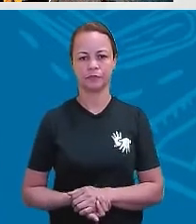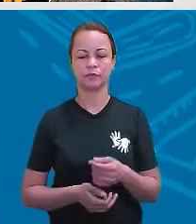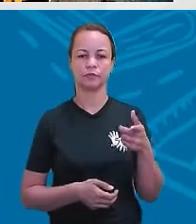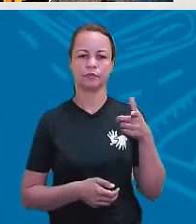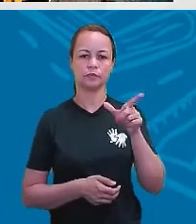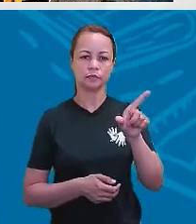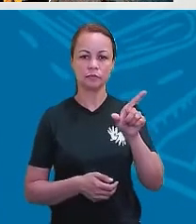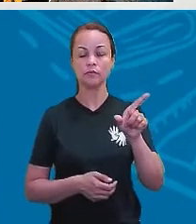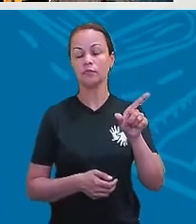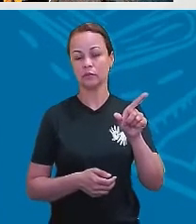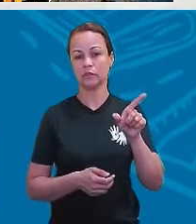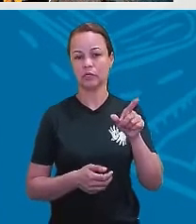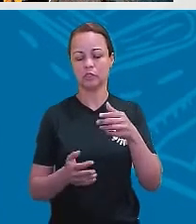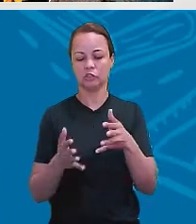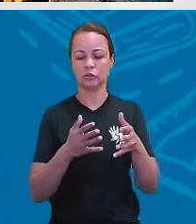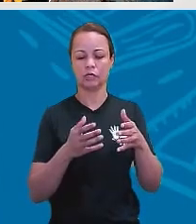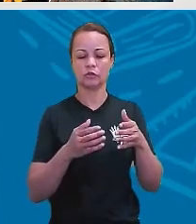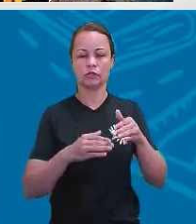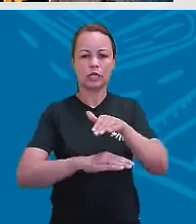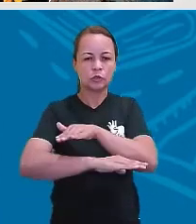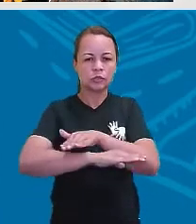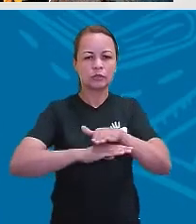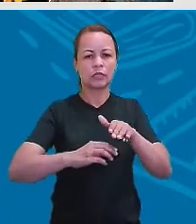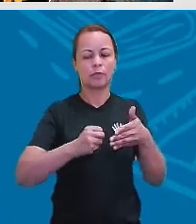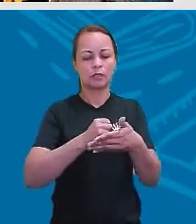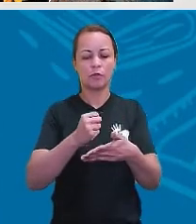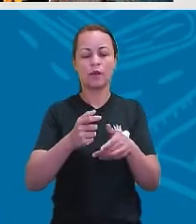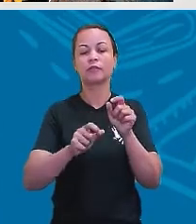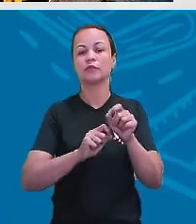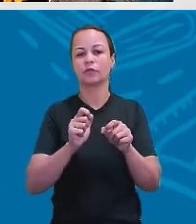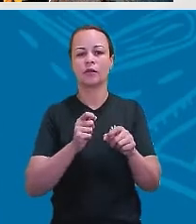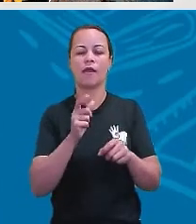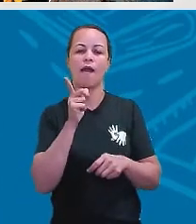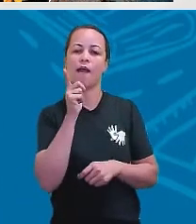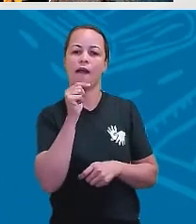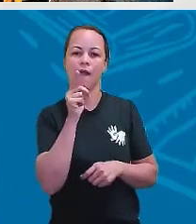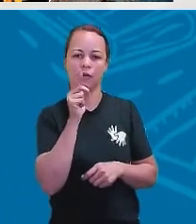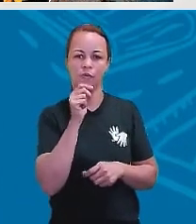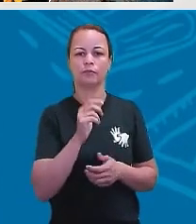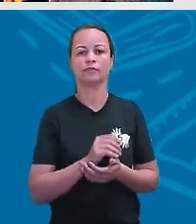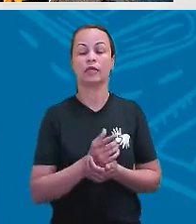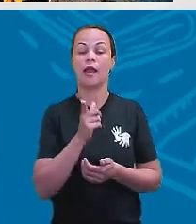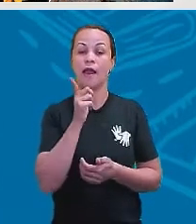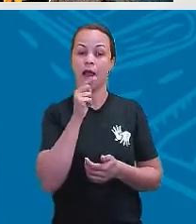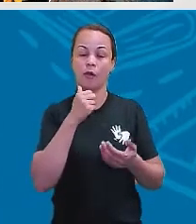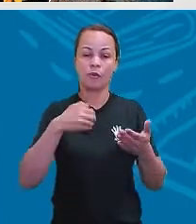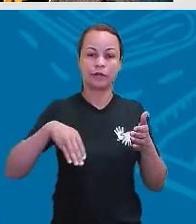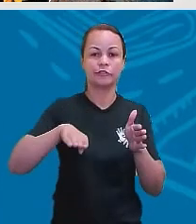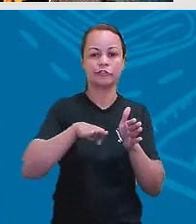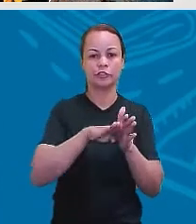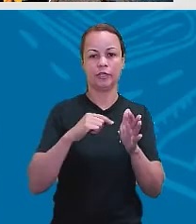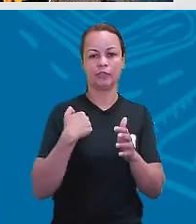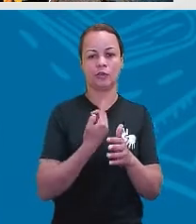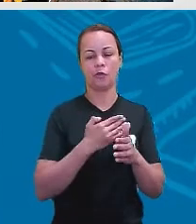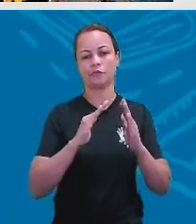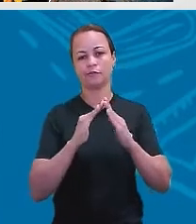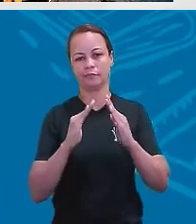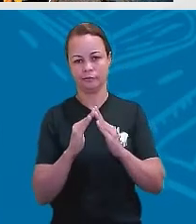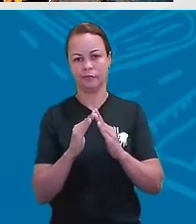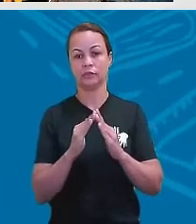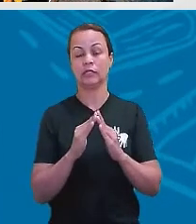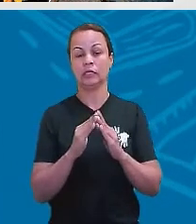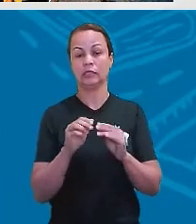que está associada com o saneamento básico é a água encanada, a água que chega na nossa casa, tá certo?